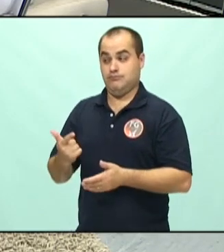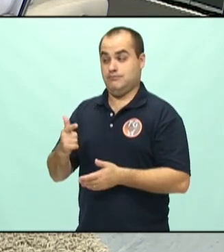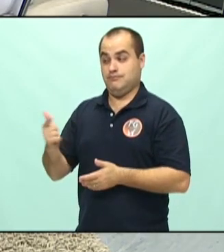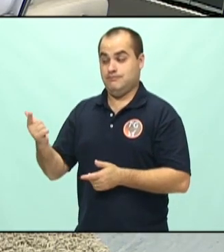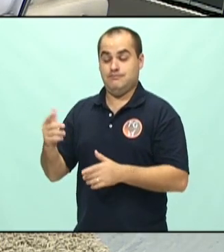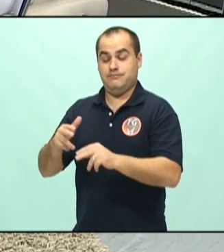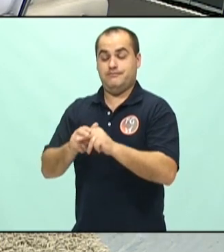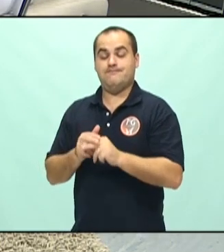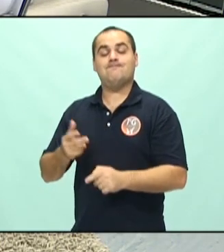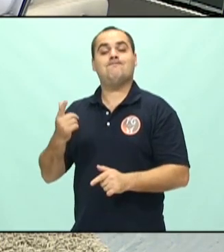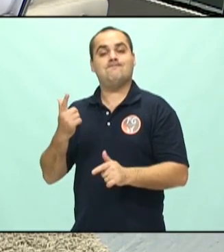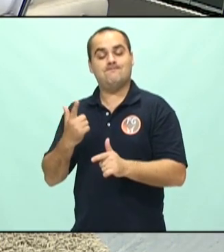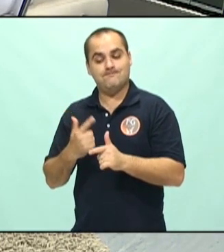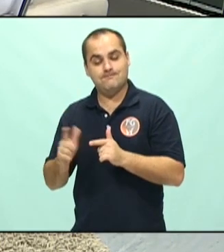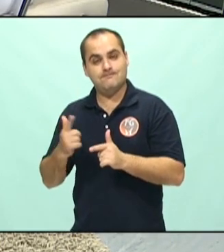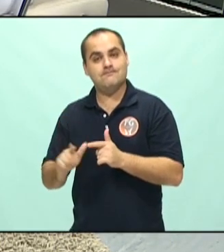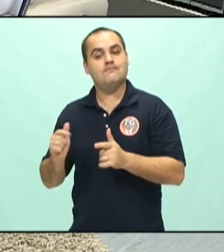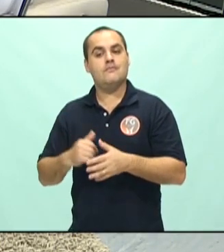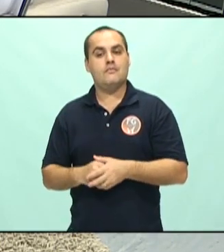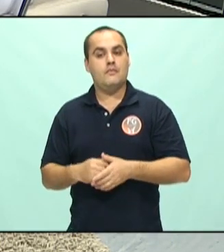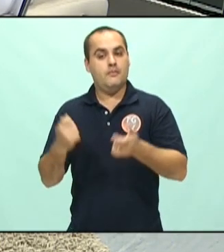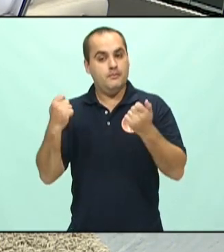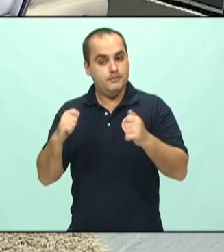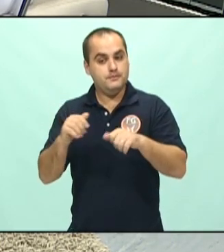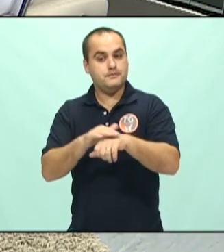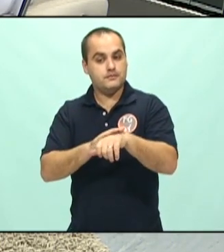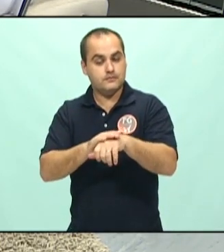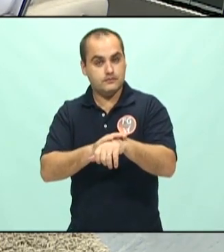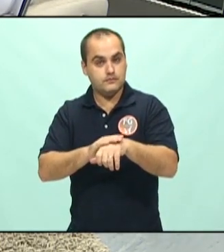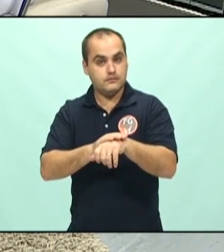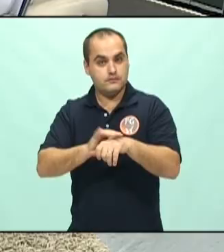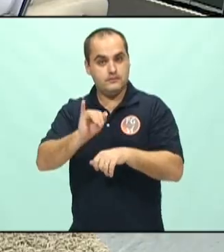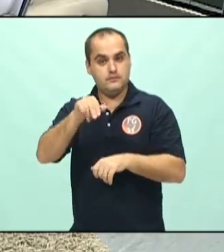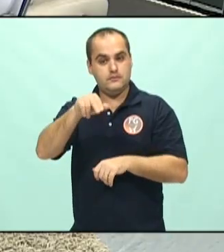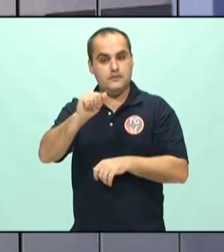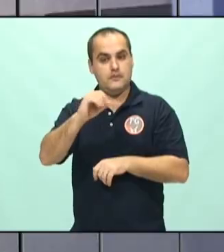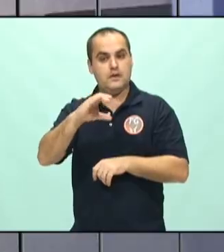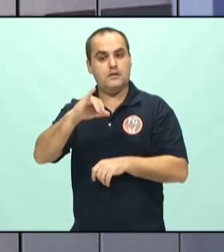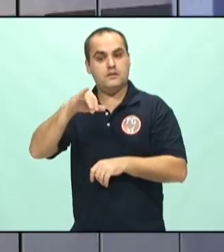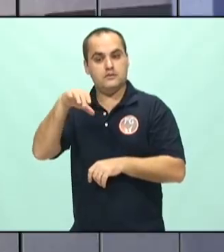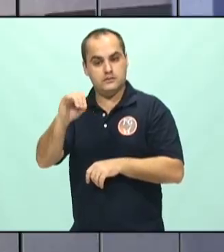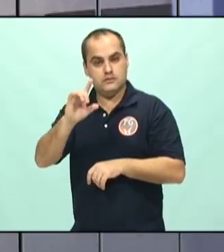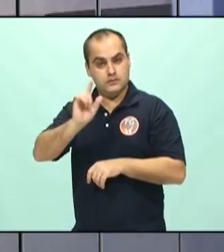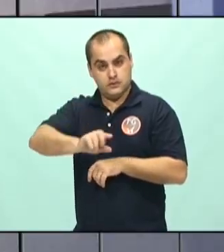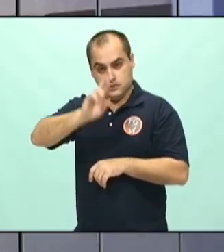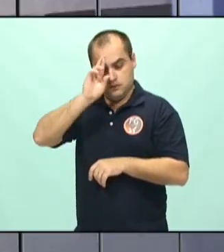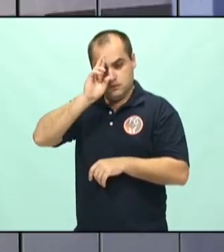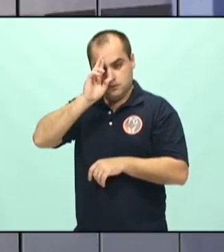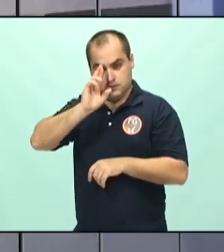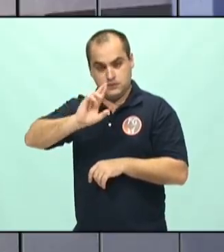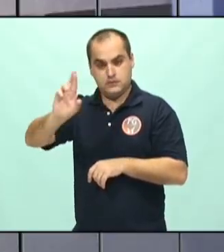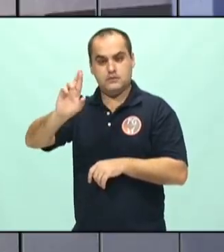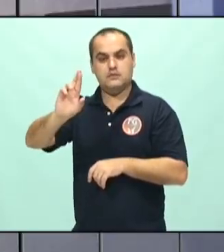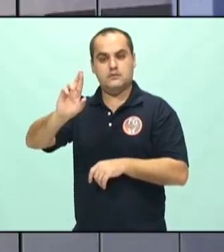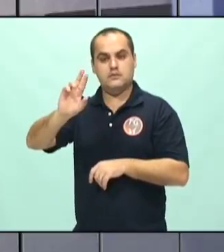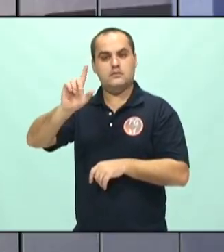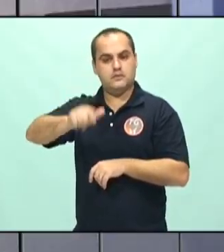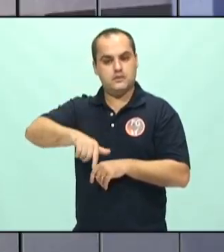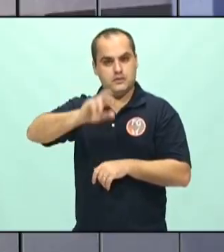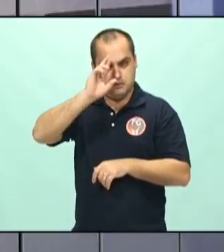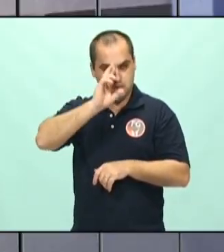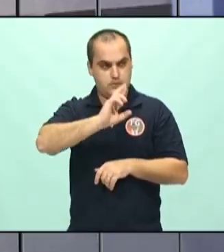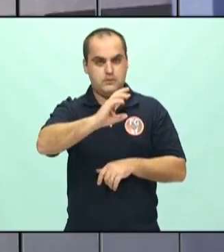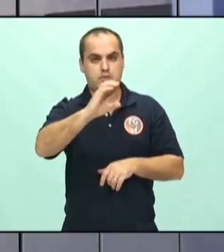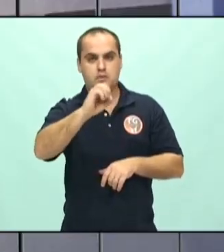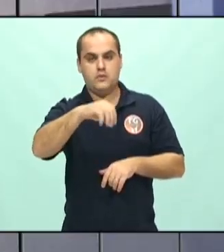assim eu acho que tem que falar com o nosso pereira ele que é dono daquela fazenda que é o cara do dono na compra é forte a